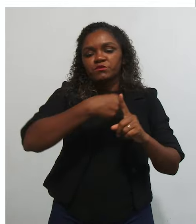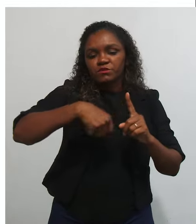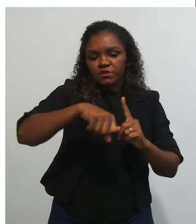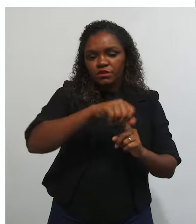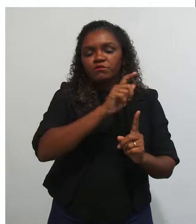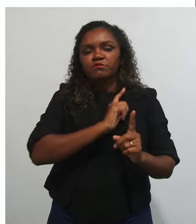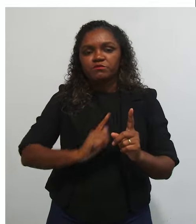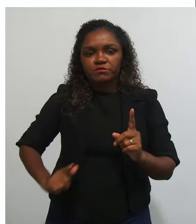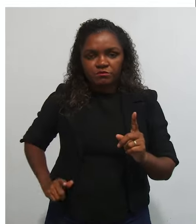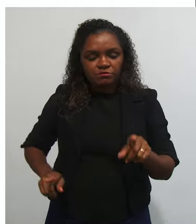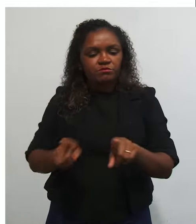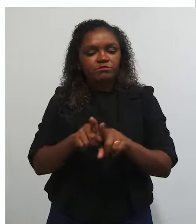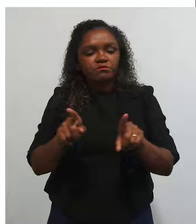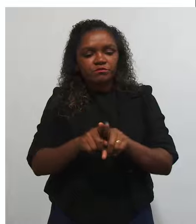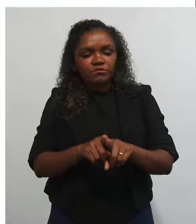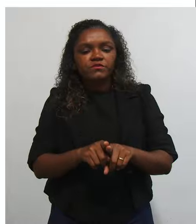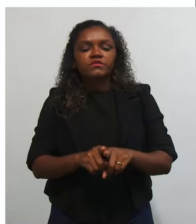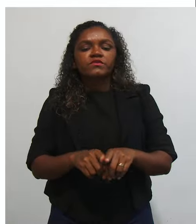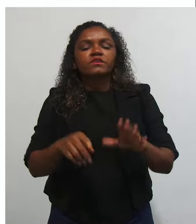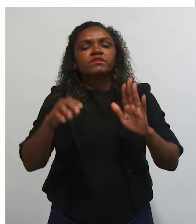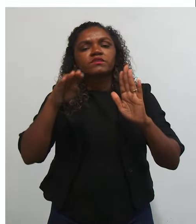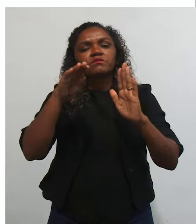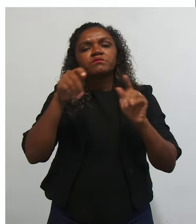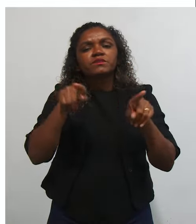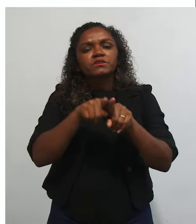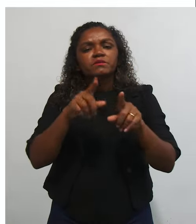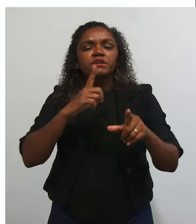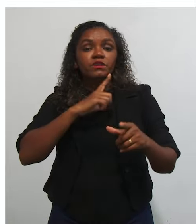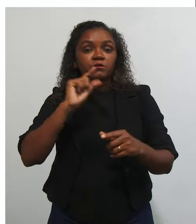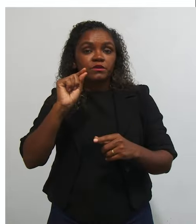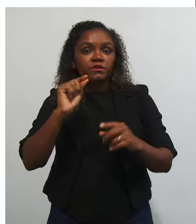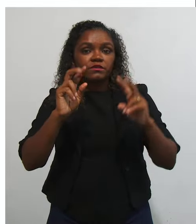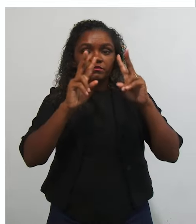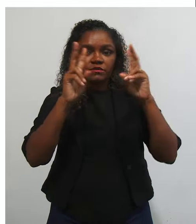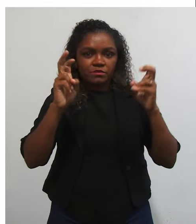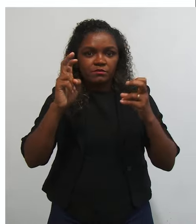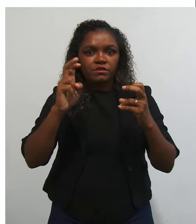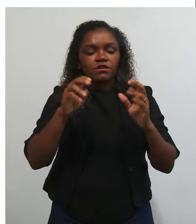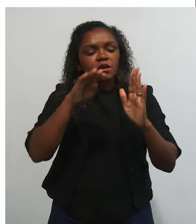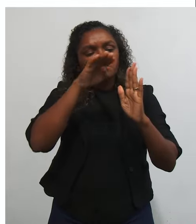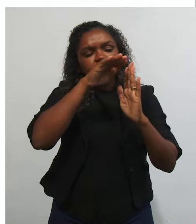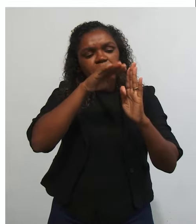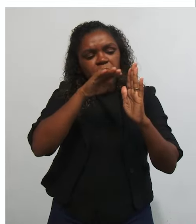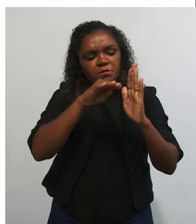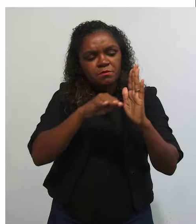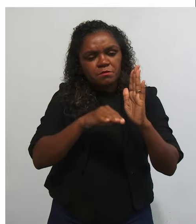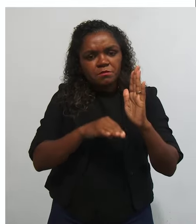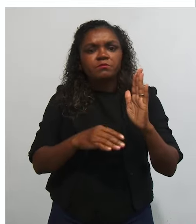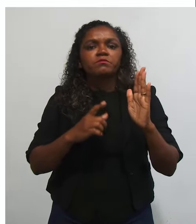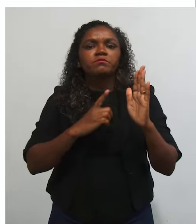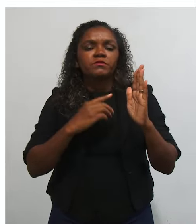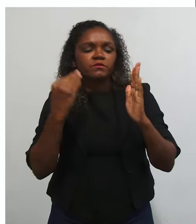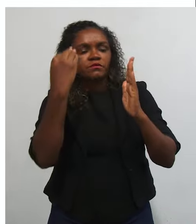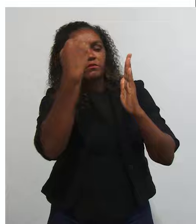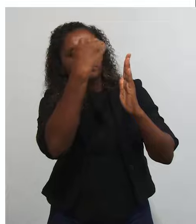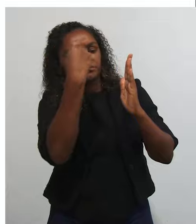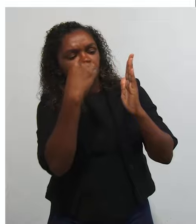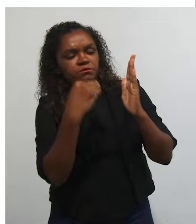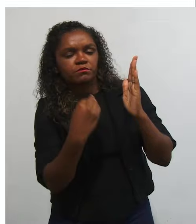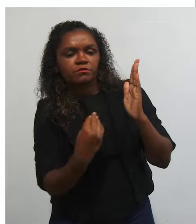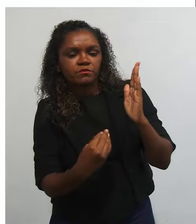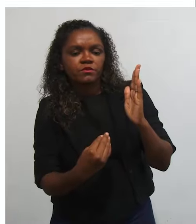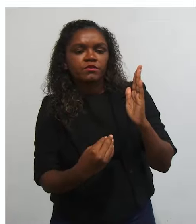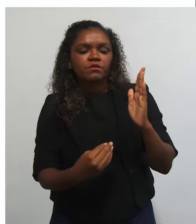e é detalhados em subtítulos utilizados para especificar a localização da